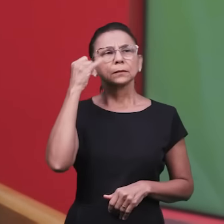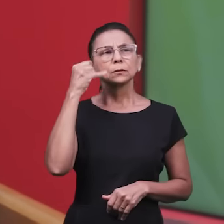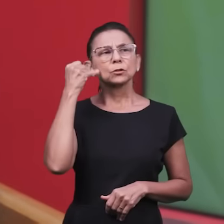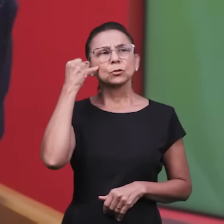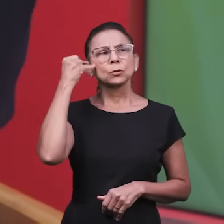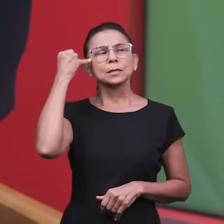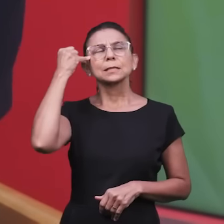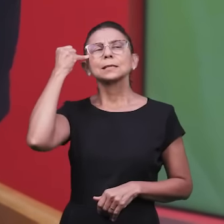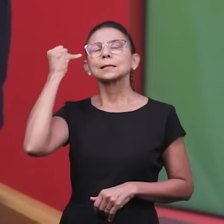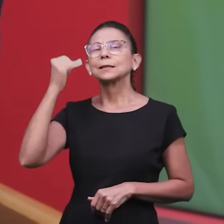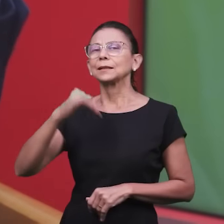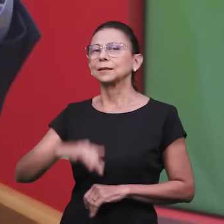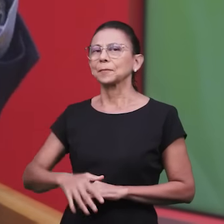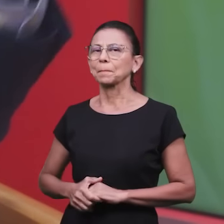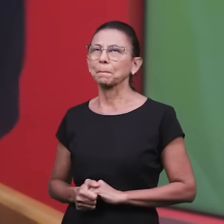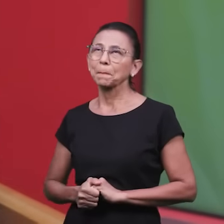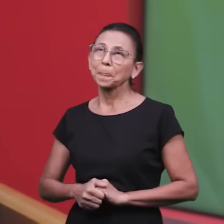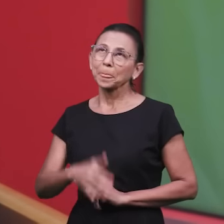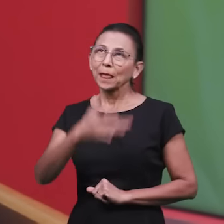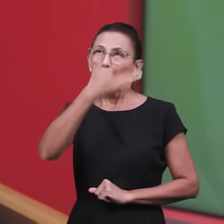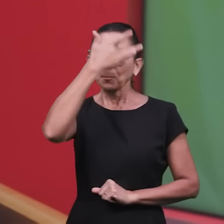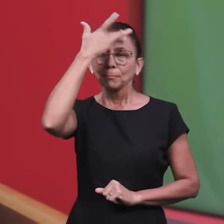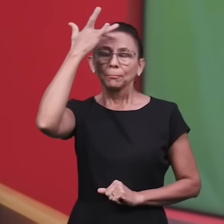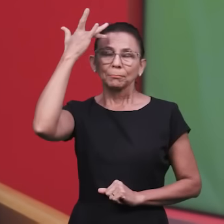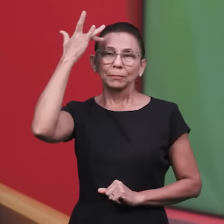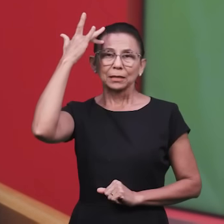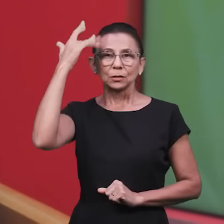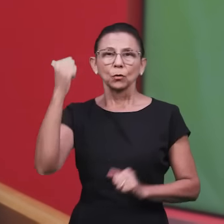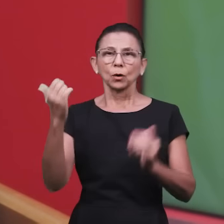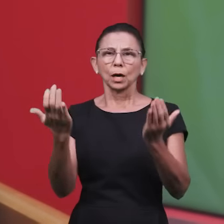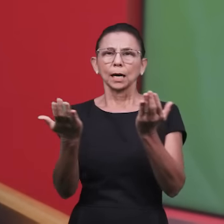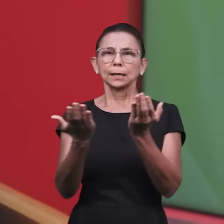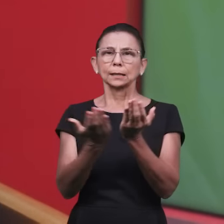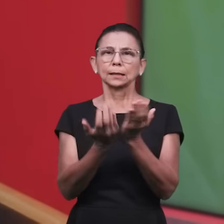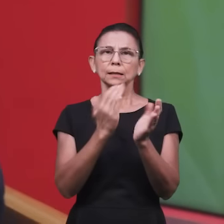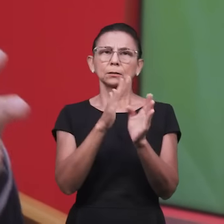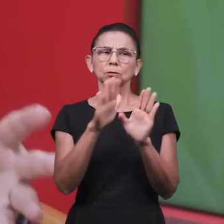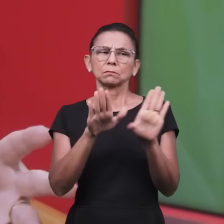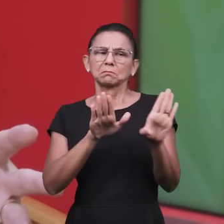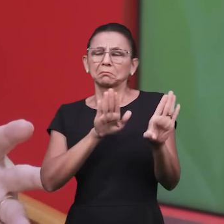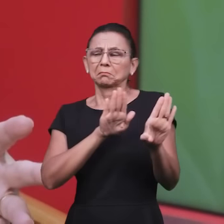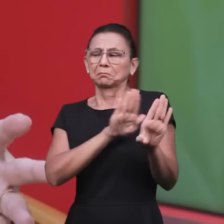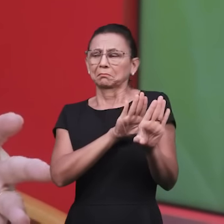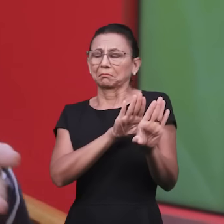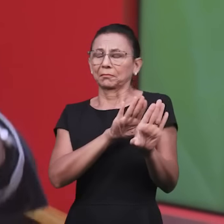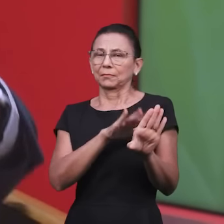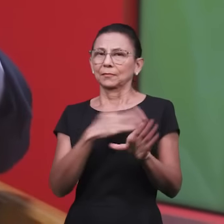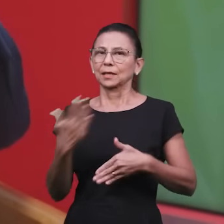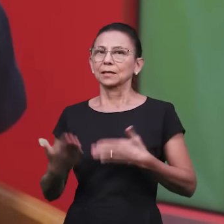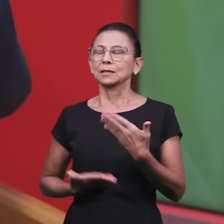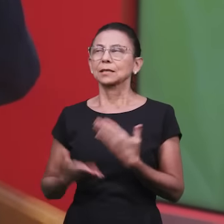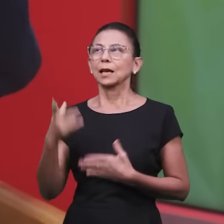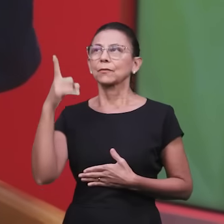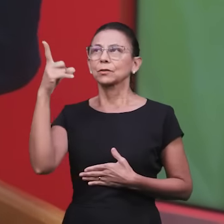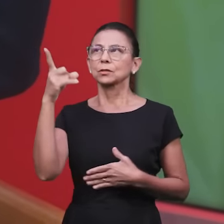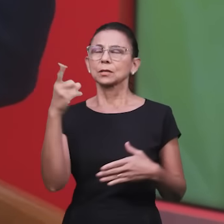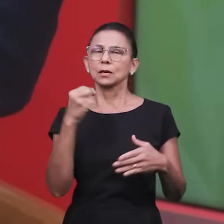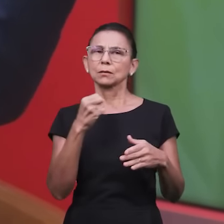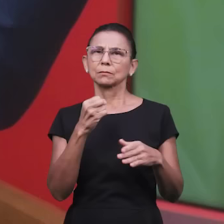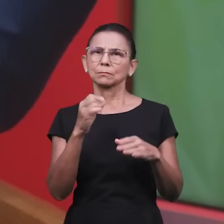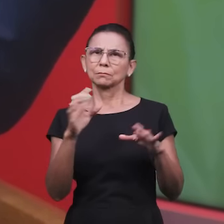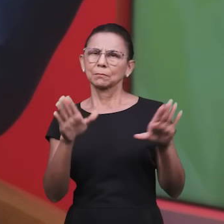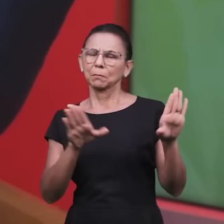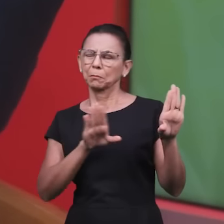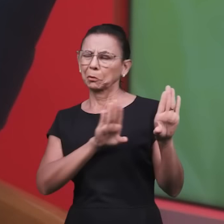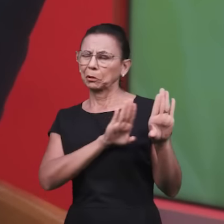estão vestidas com a aparência de crentes, de servos de Deus, com aquela capa